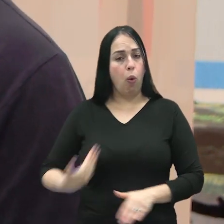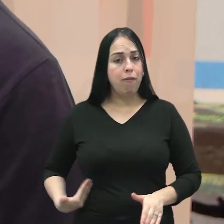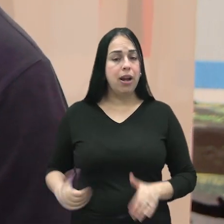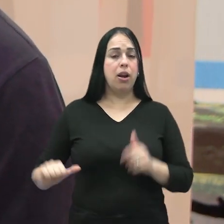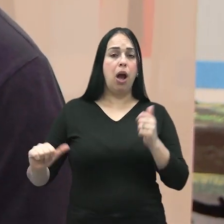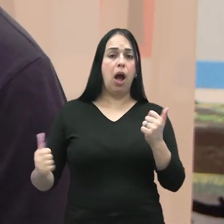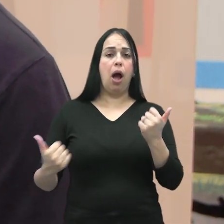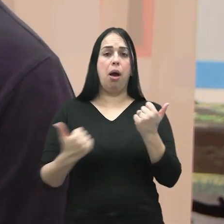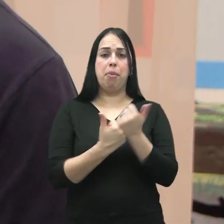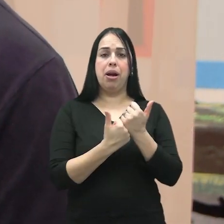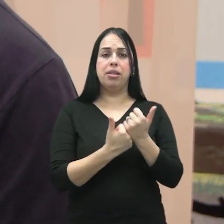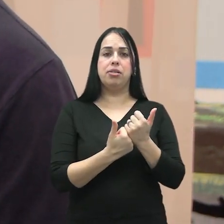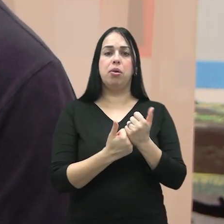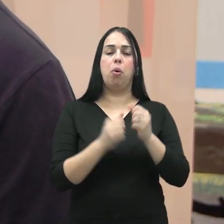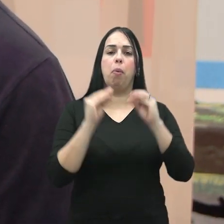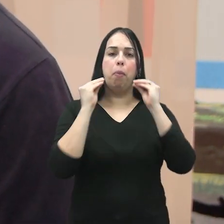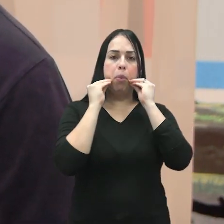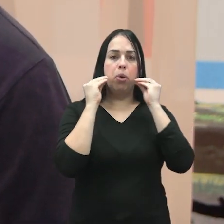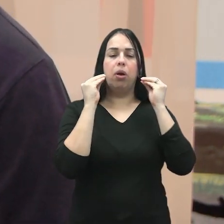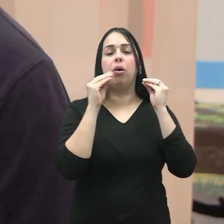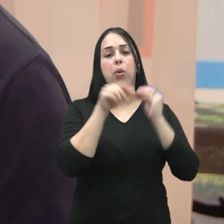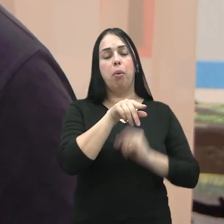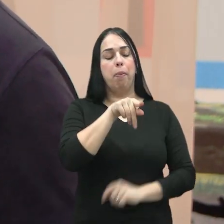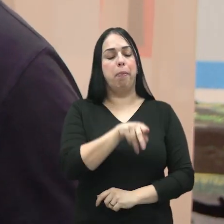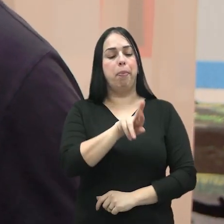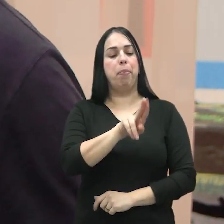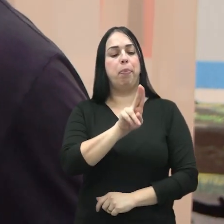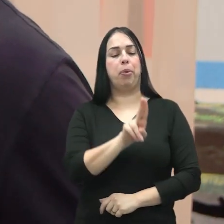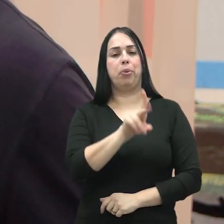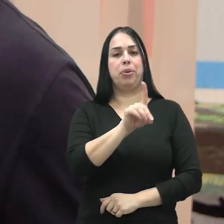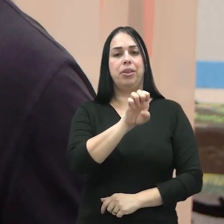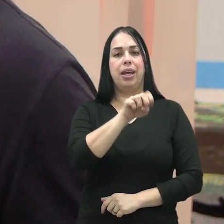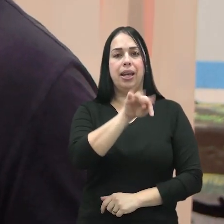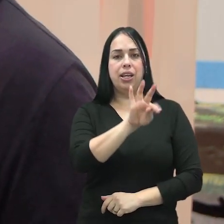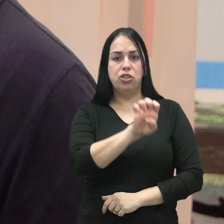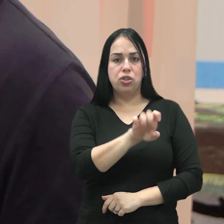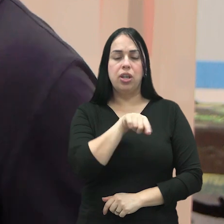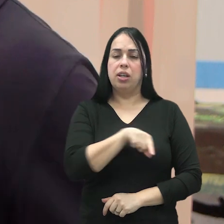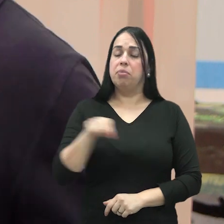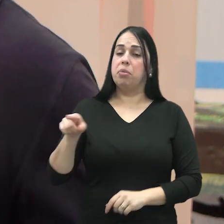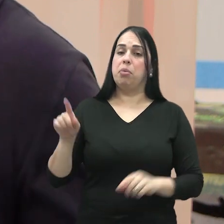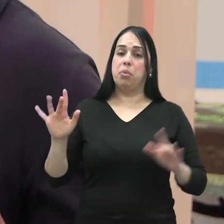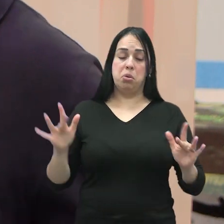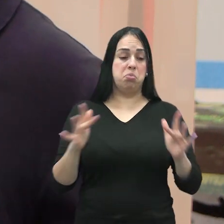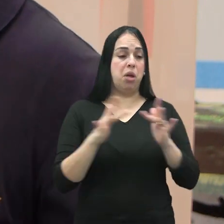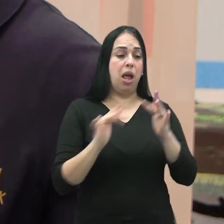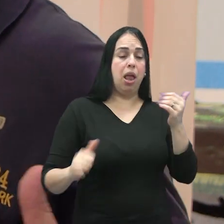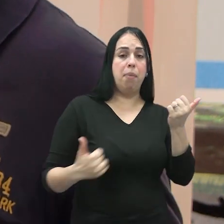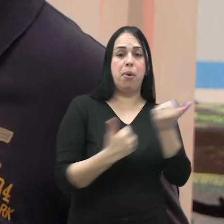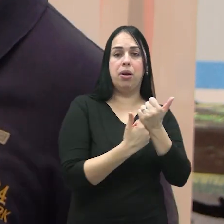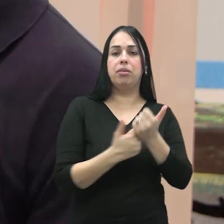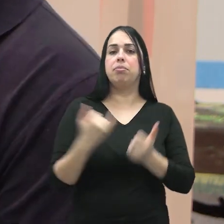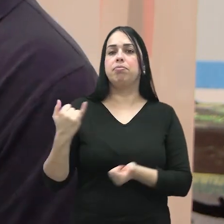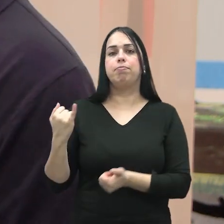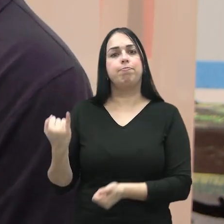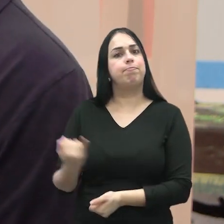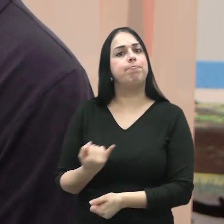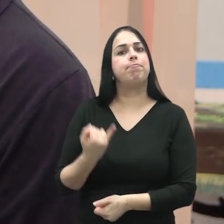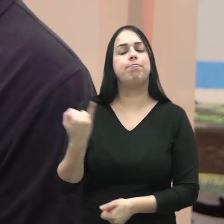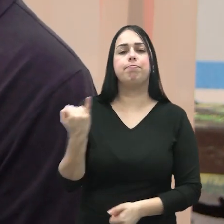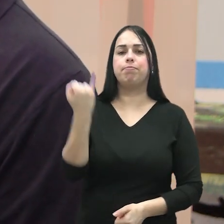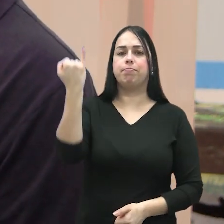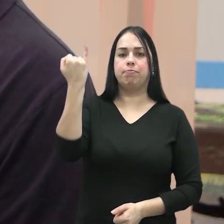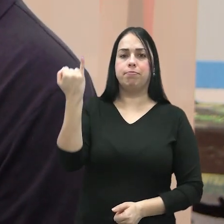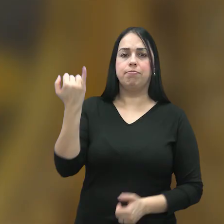o Prudente de Moraes, isso vai dar a ele uma importância sobremaneira, né,